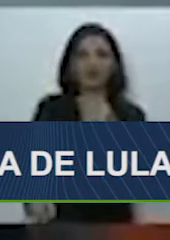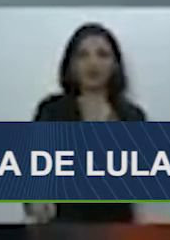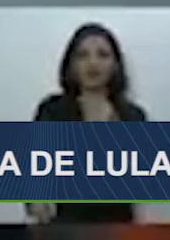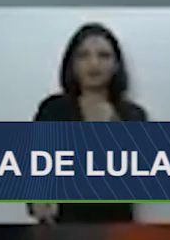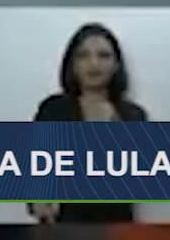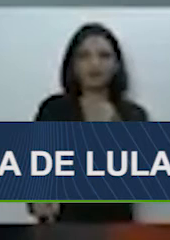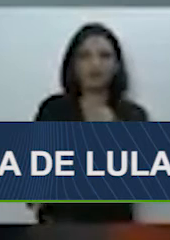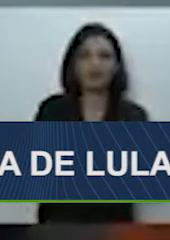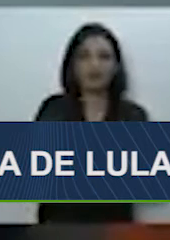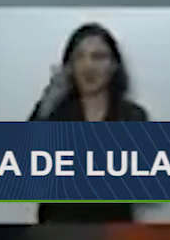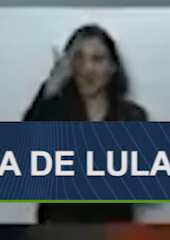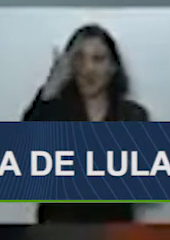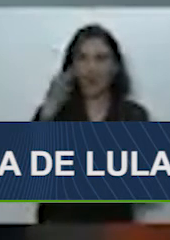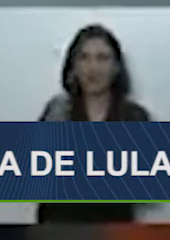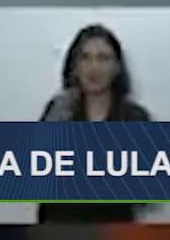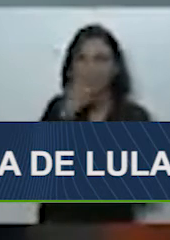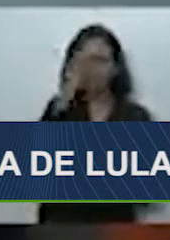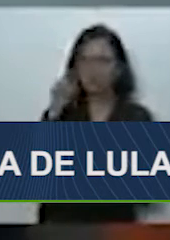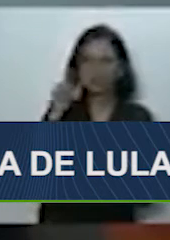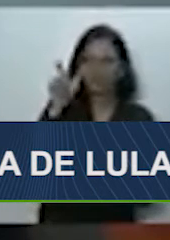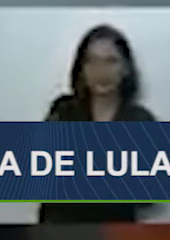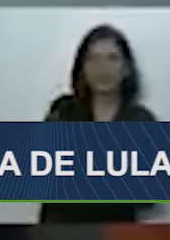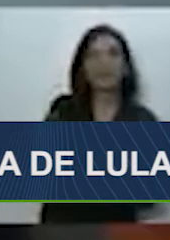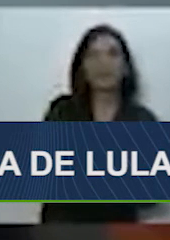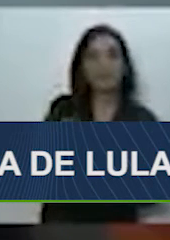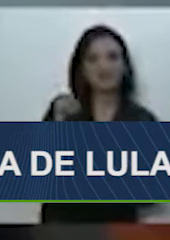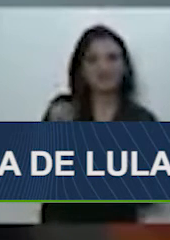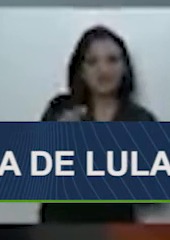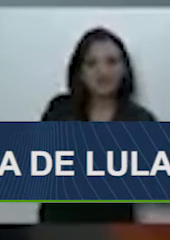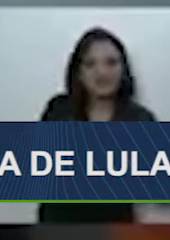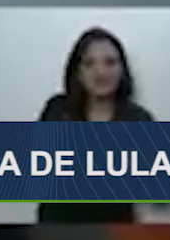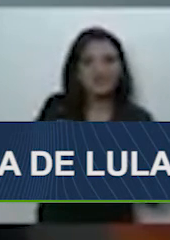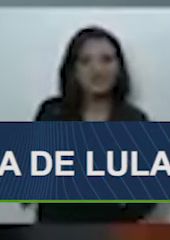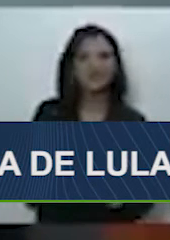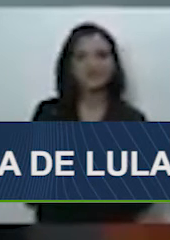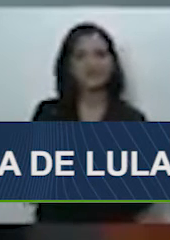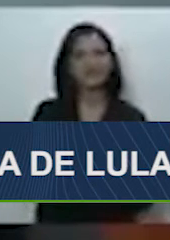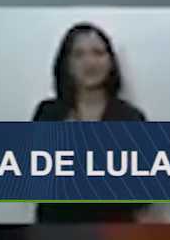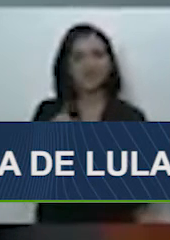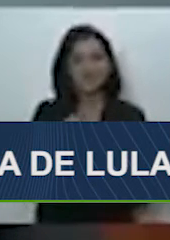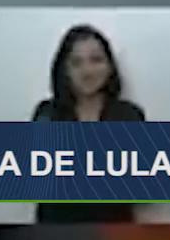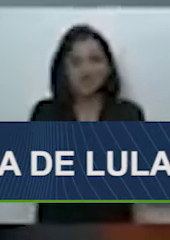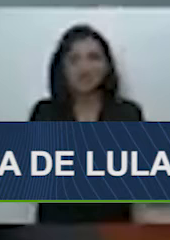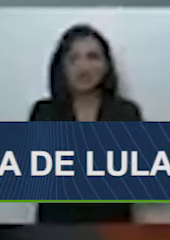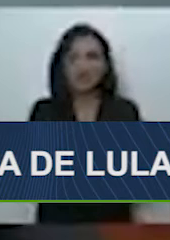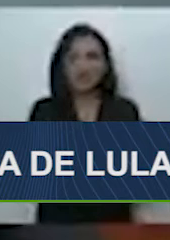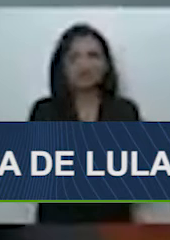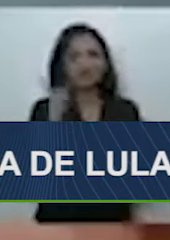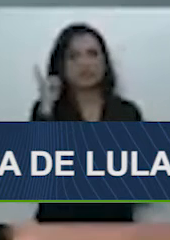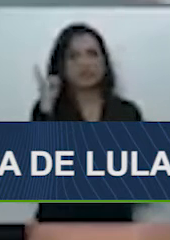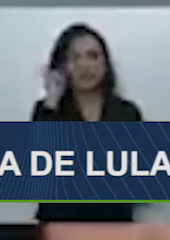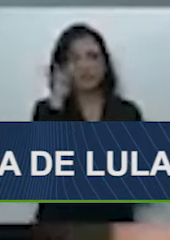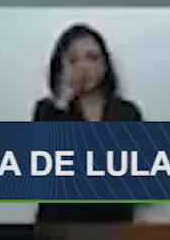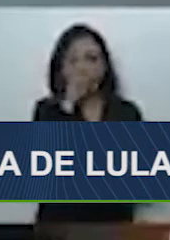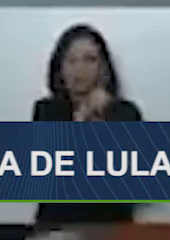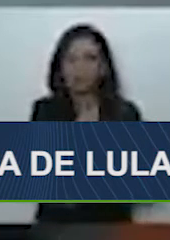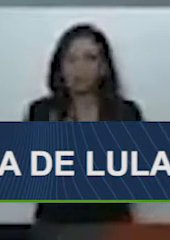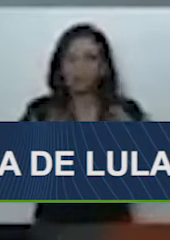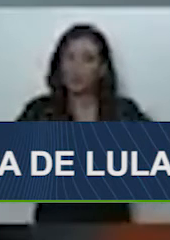incompreendido. Mas ele tinha, vamos reconhecer, uma causa muito difícil,